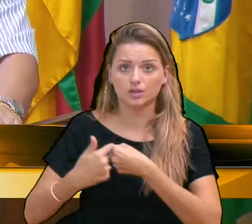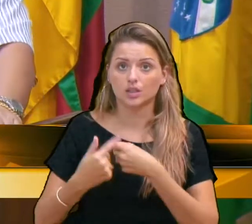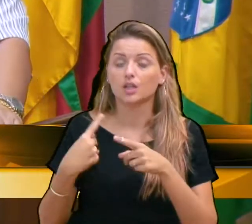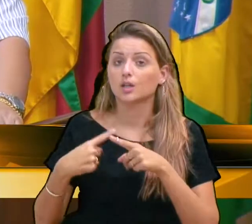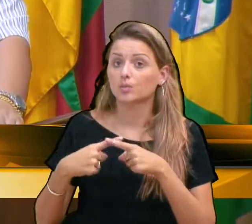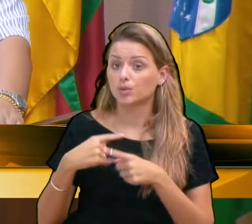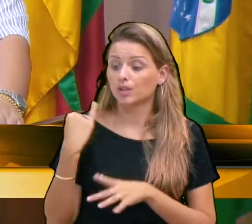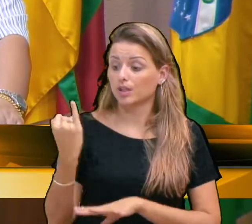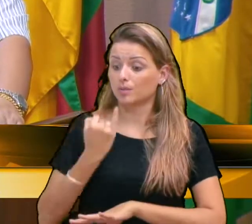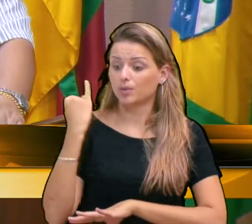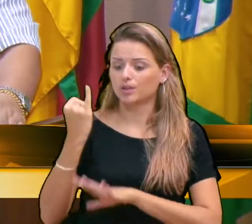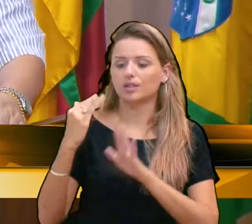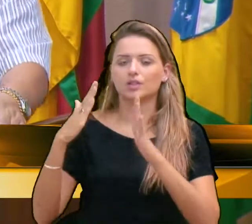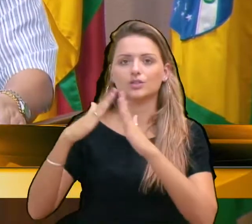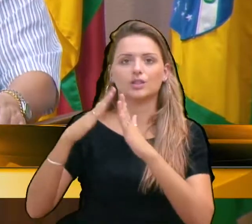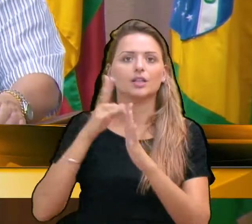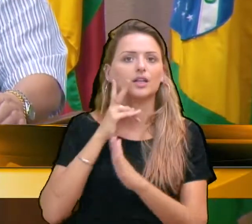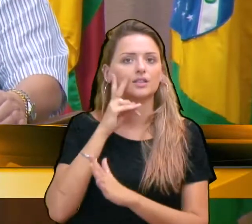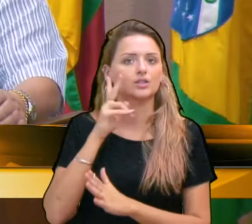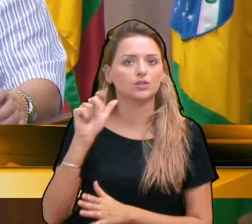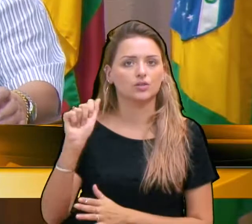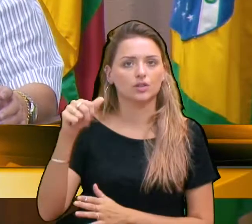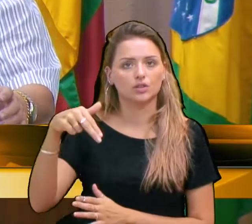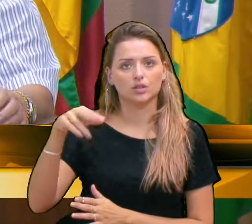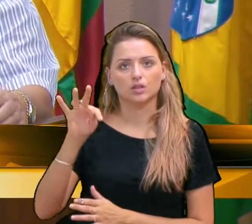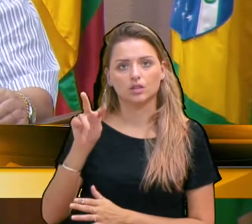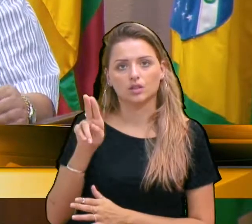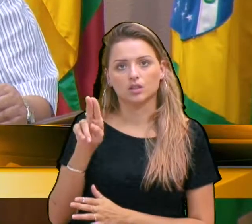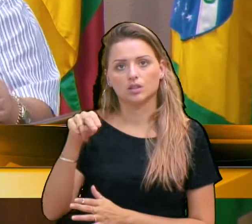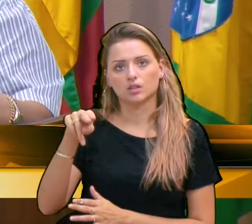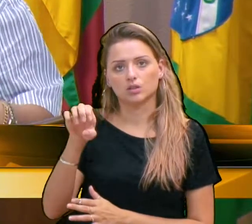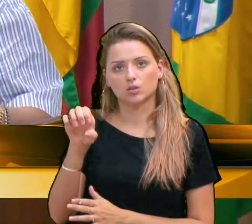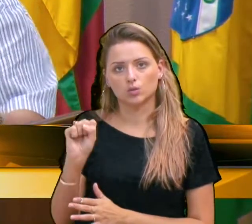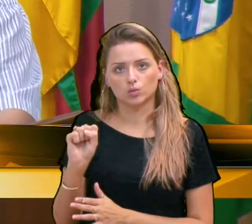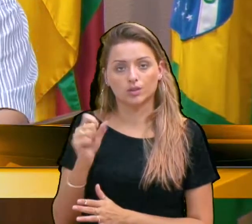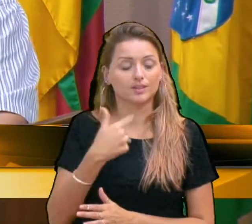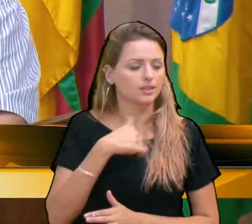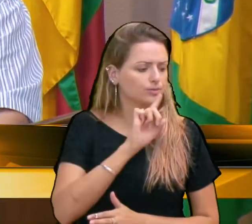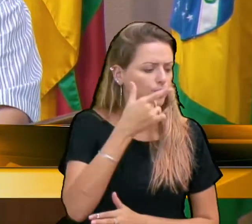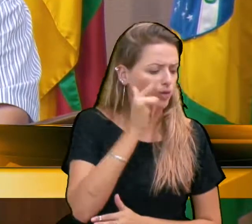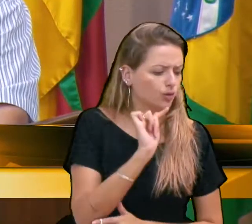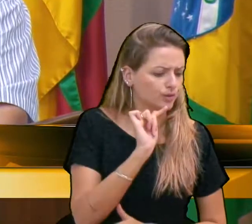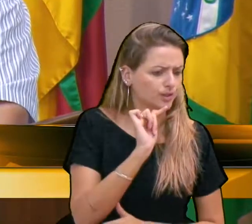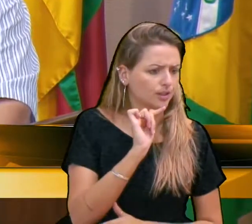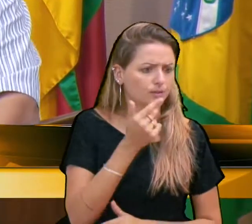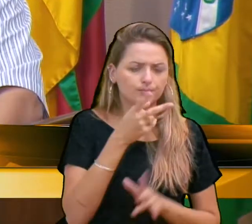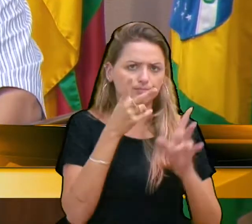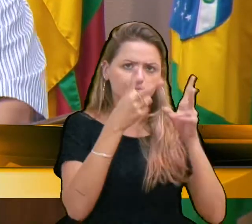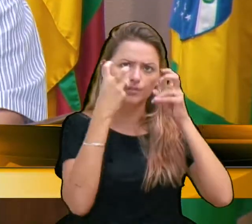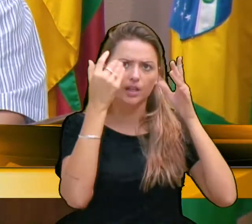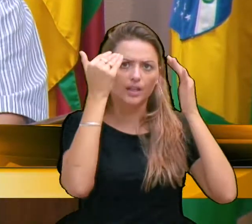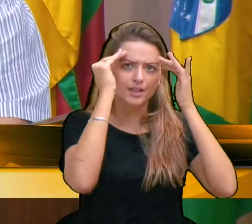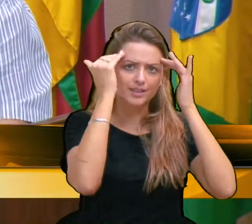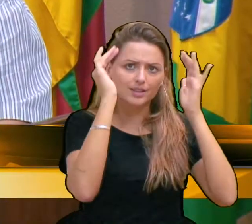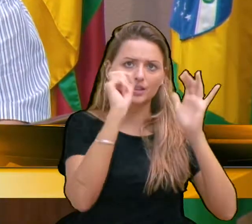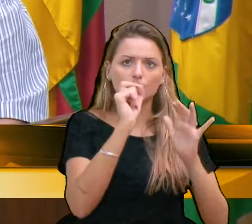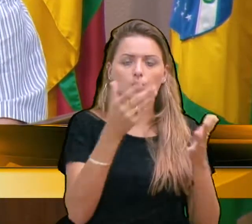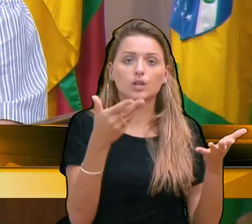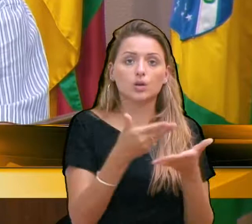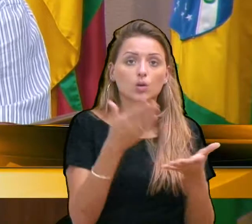da Cantina Antunes. Então, eu não consigo compreender o que toca a atual administração nessa